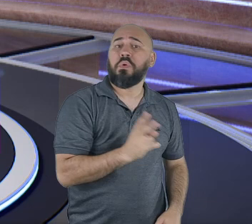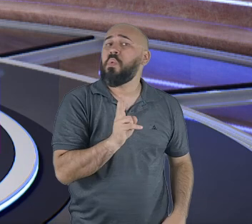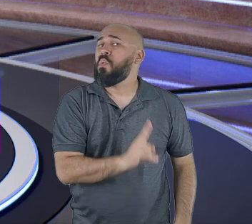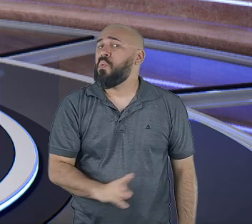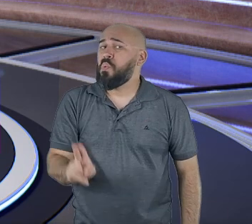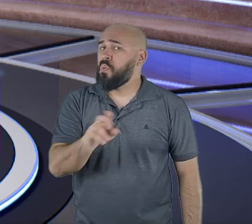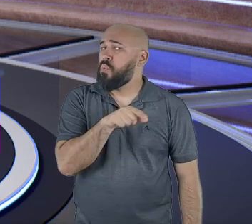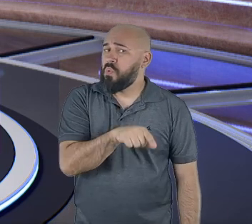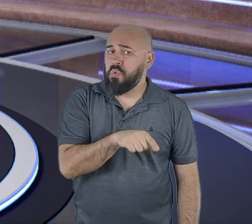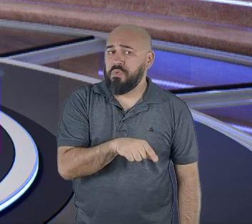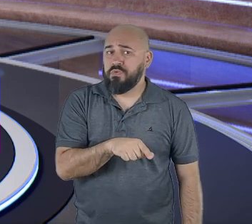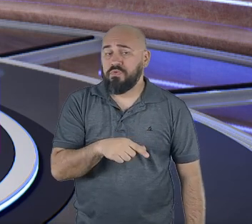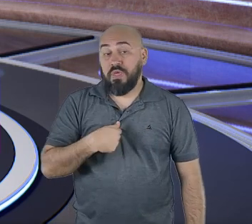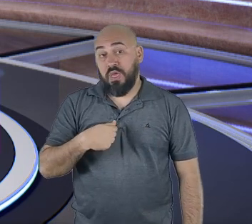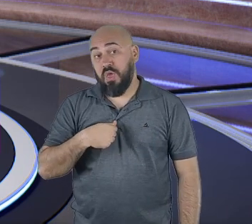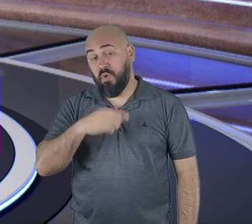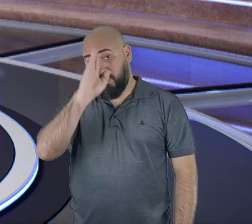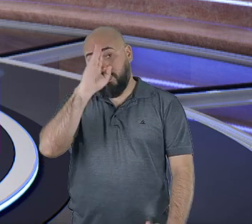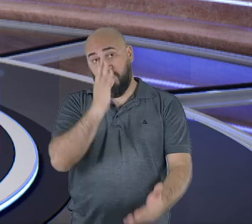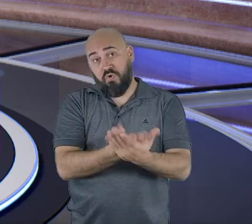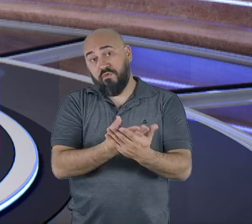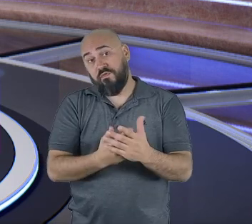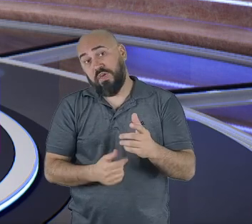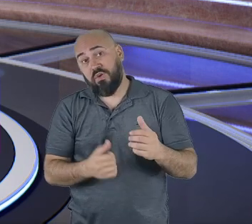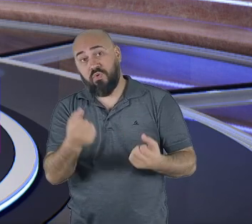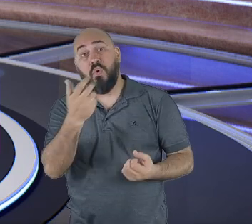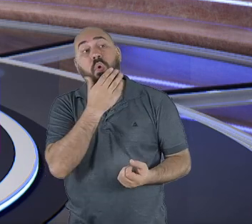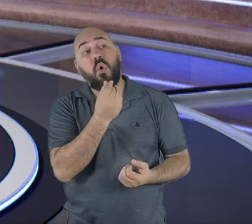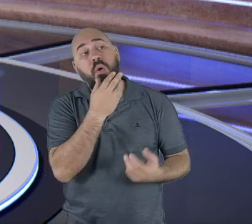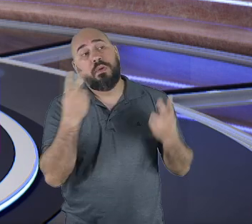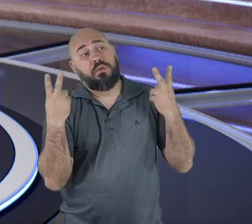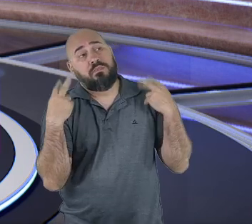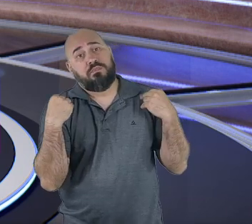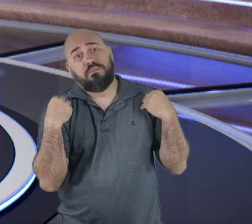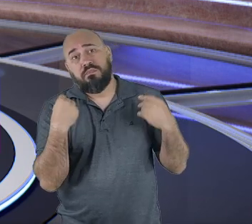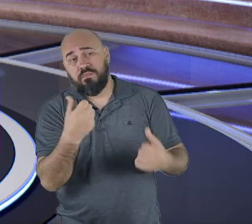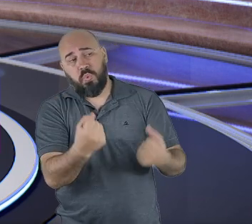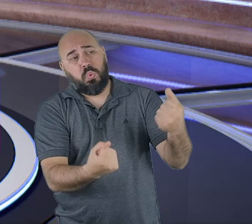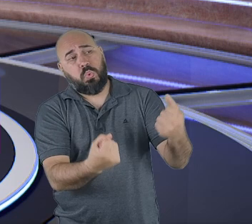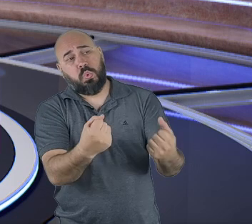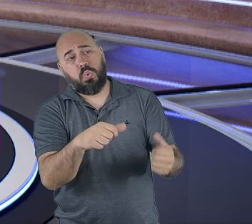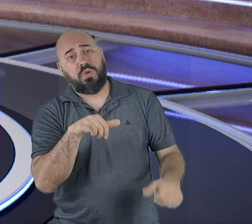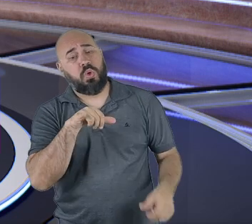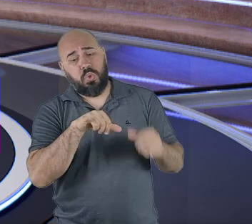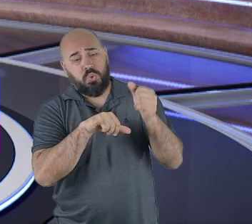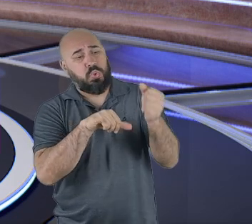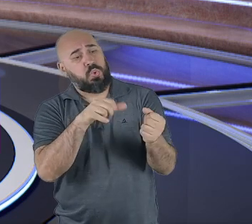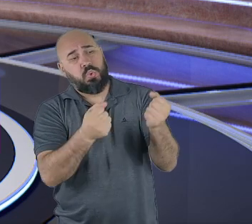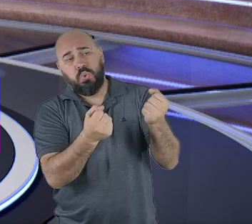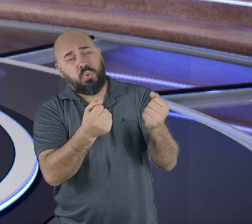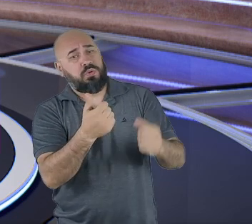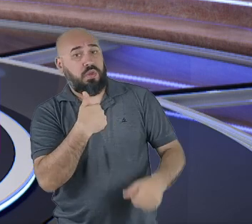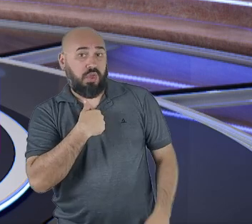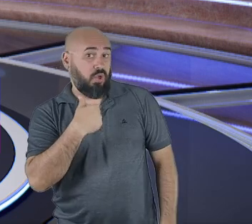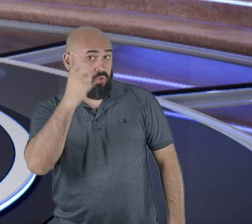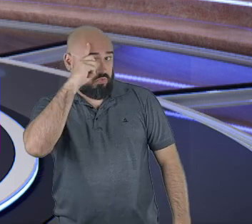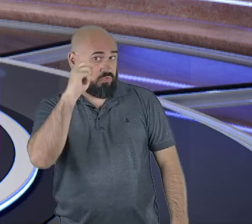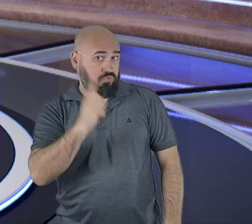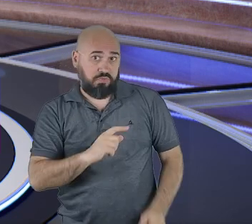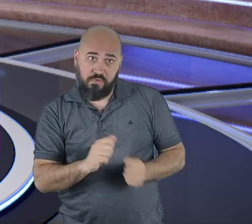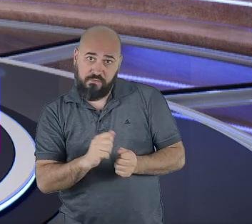assento do piloto, eu te aconselho a descer desse avião, porque eu não sei como pilotar um avião e eu não poderia